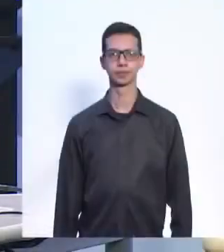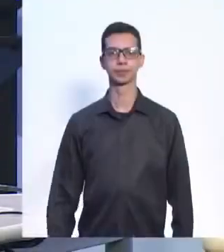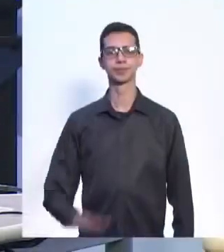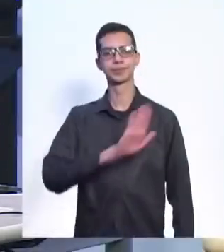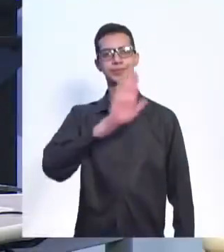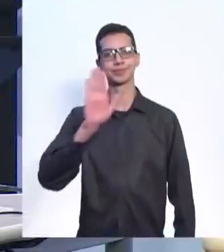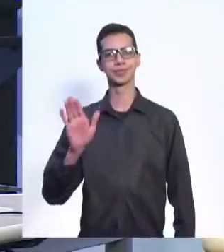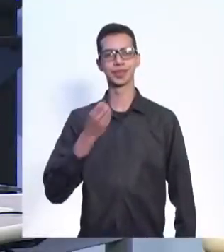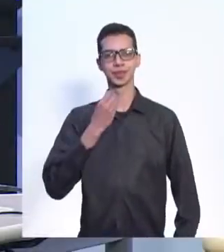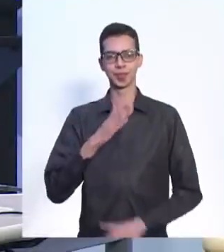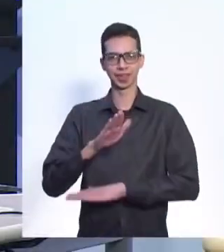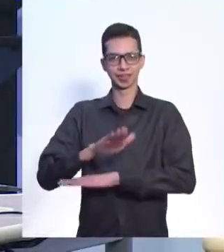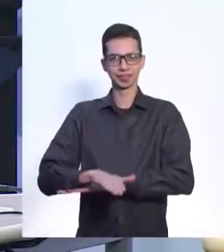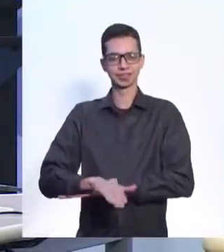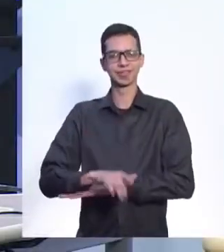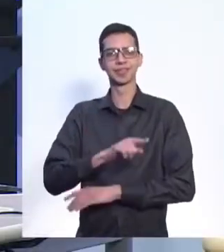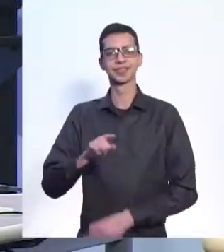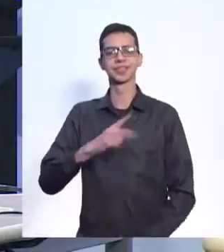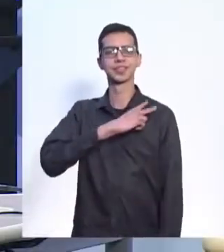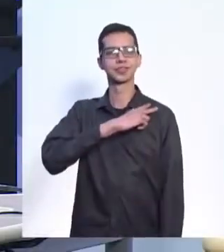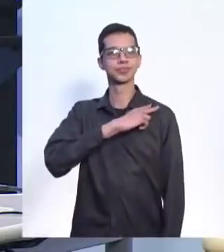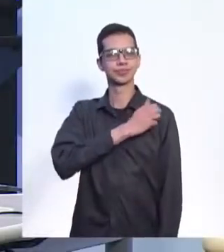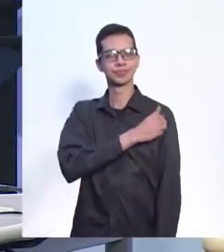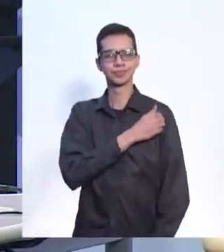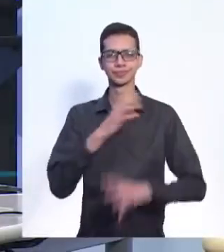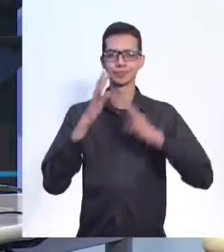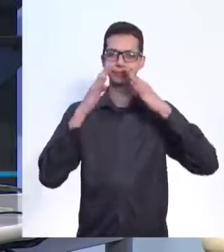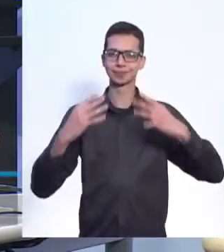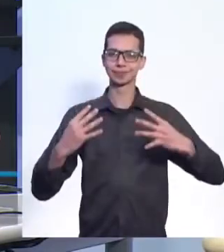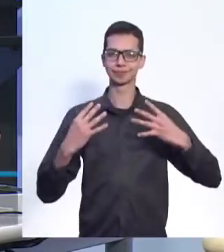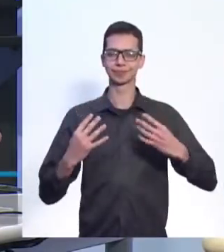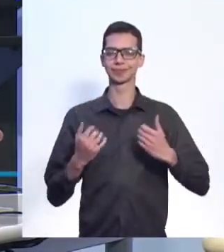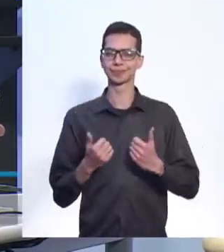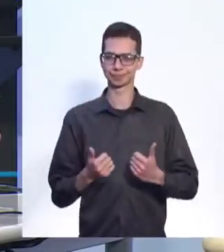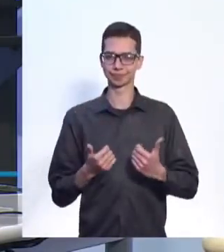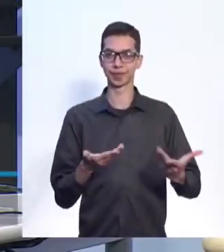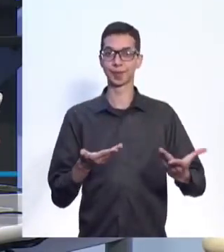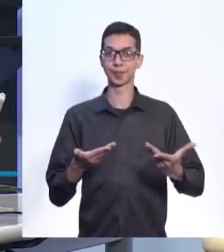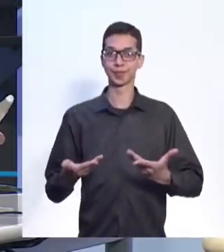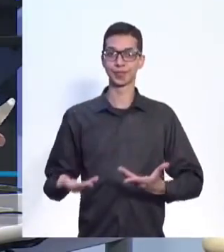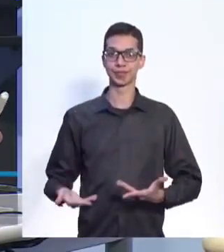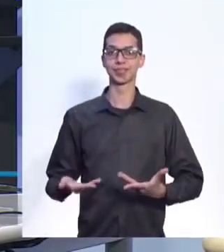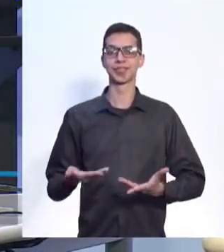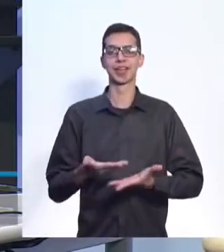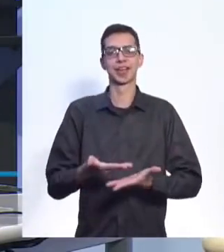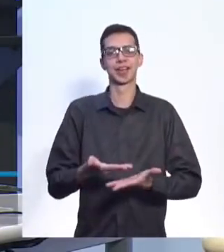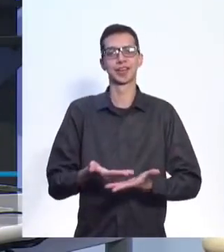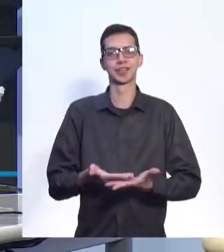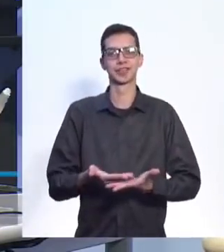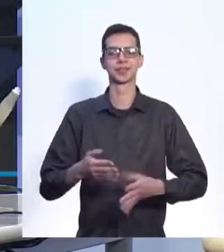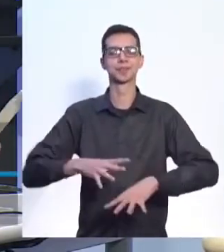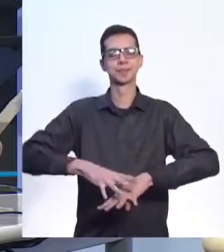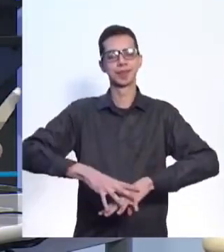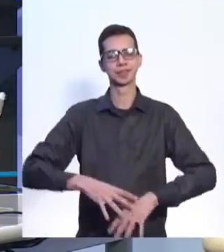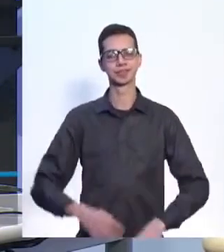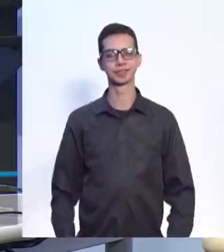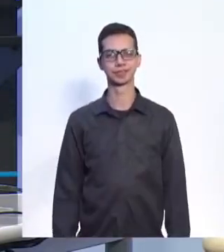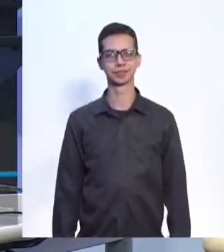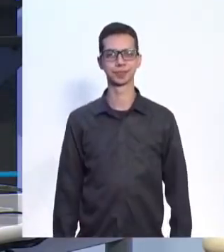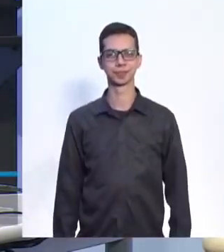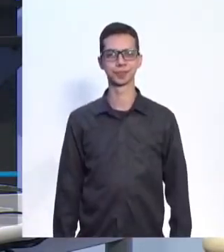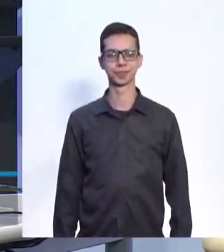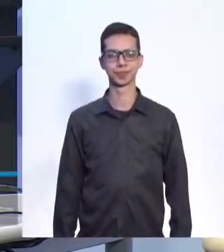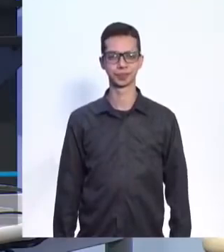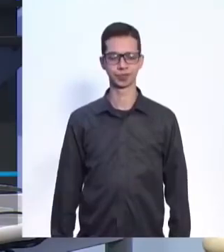Olá, boa tarde, alunos da segunda série do ensino médio. Sejam todos bem-vindos a essa aula de matemática. Eu